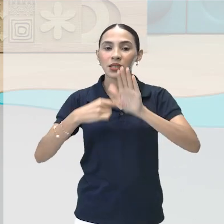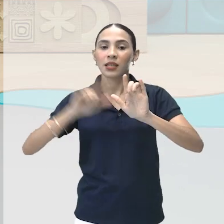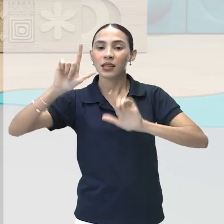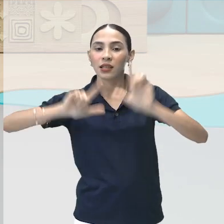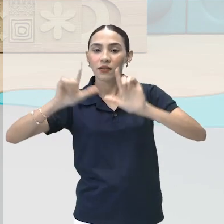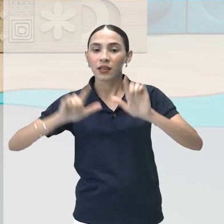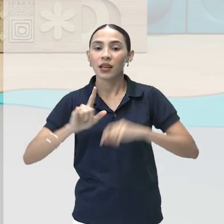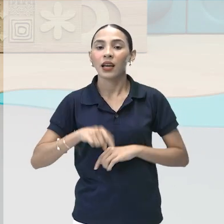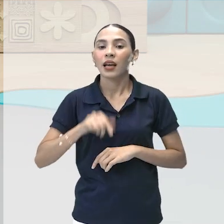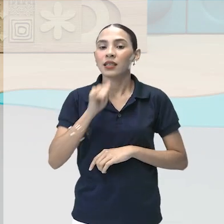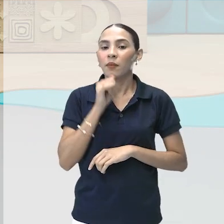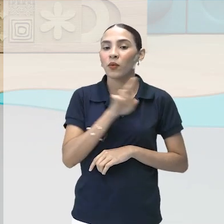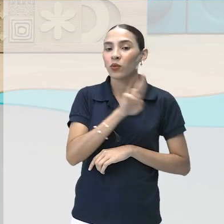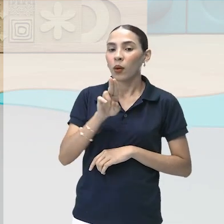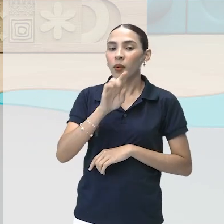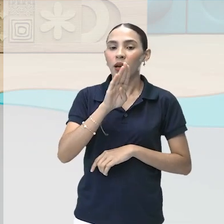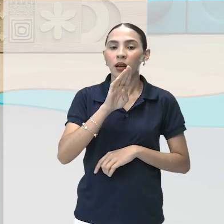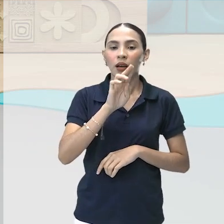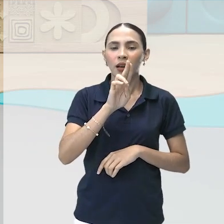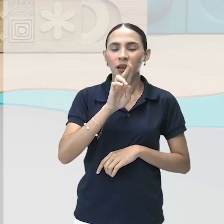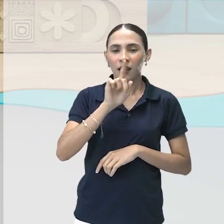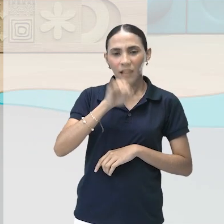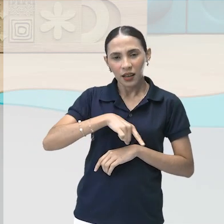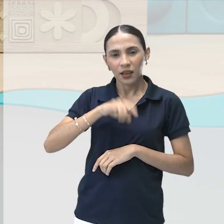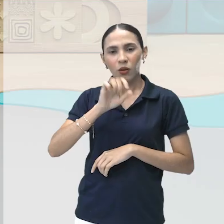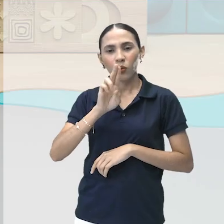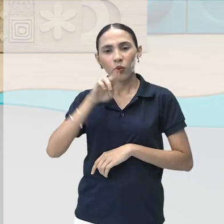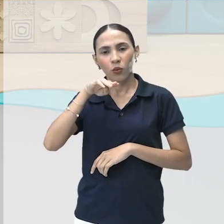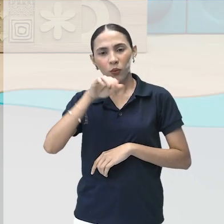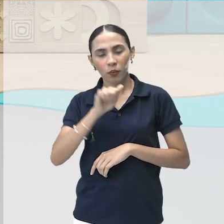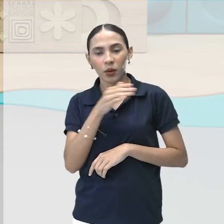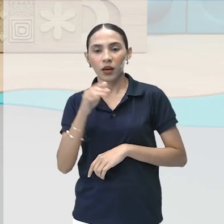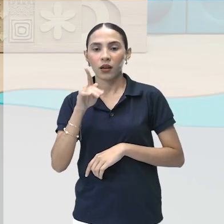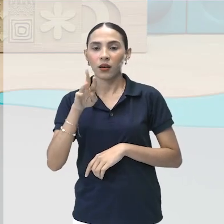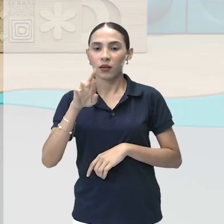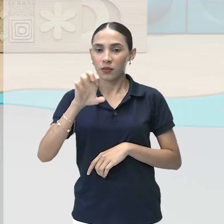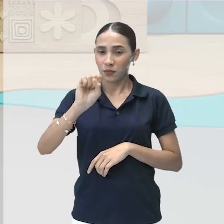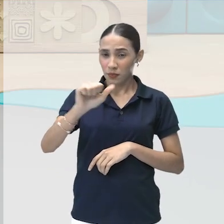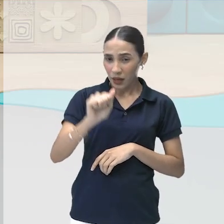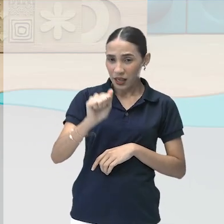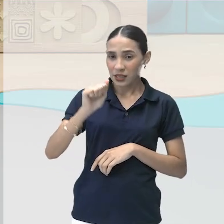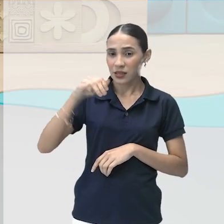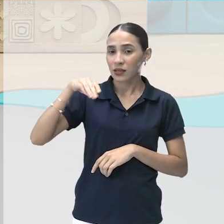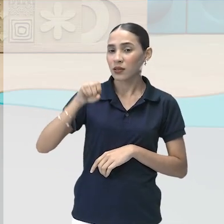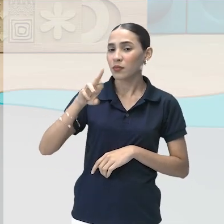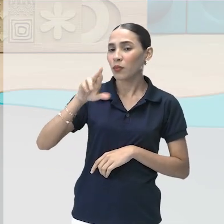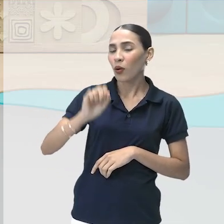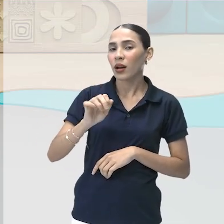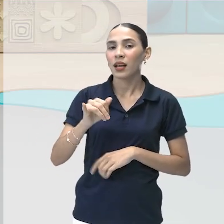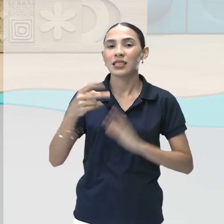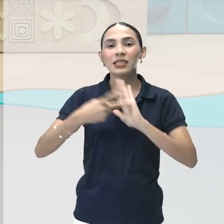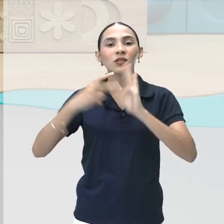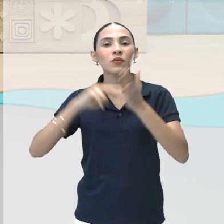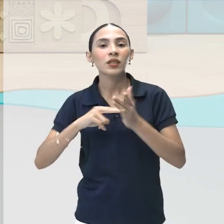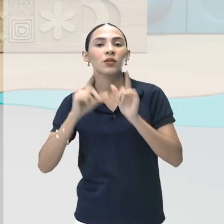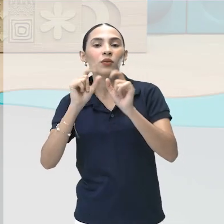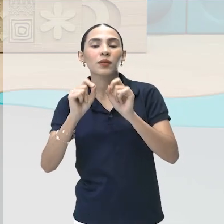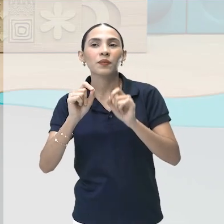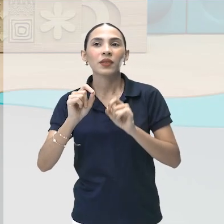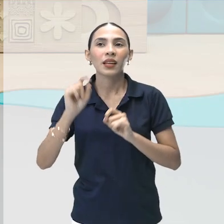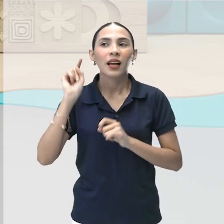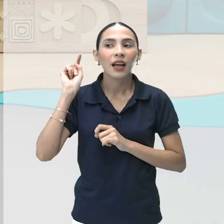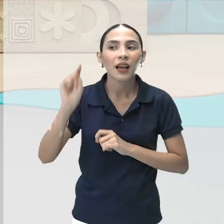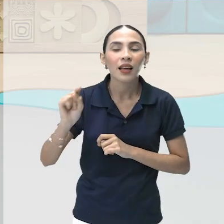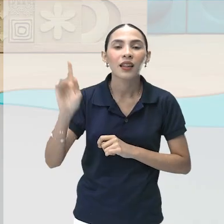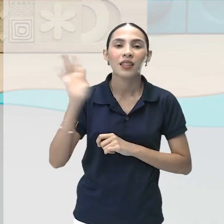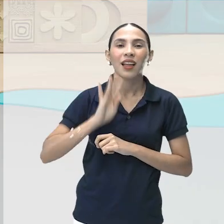como é uma brasa, mora, ou seja, uma coisa muito legal, você entende, é mais ou menos